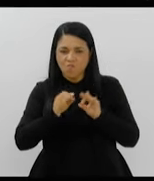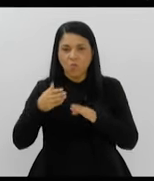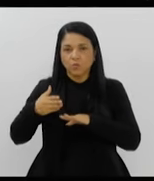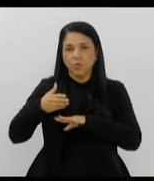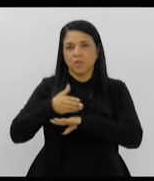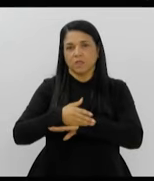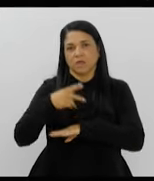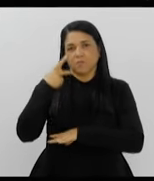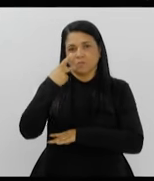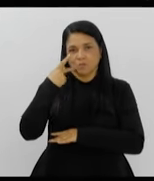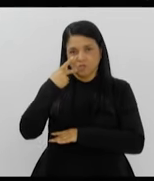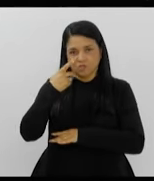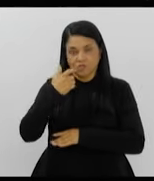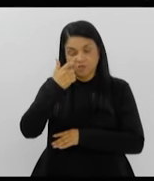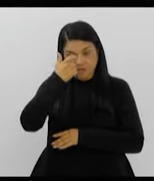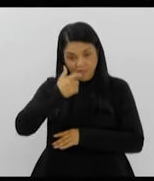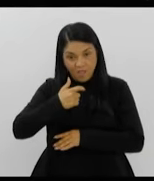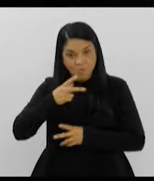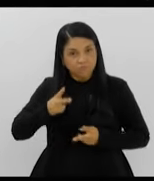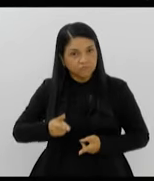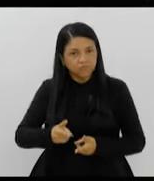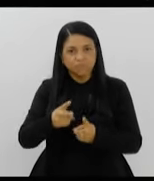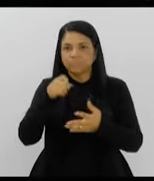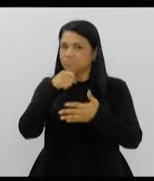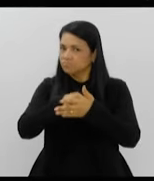política. Nós estamos na política